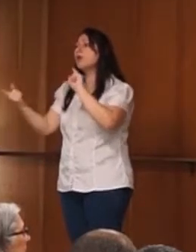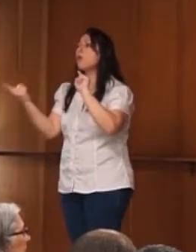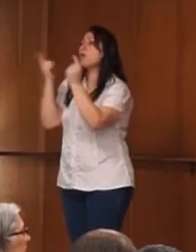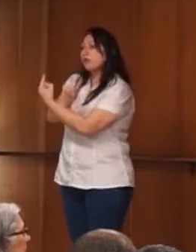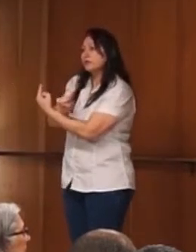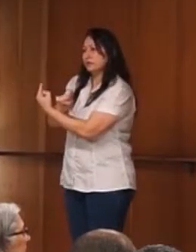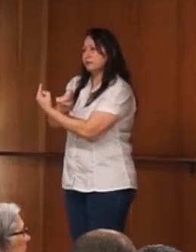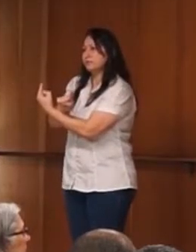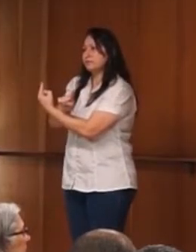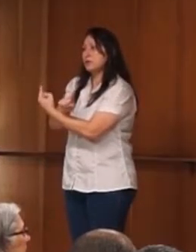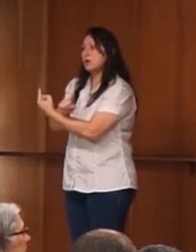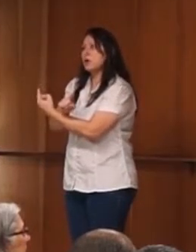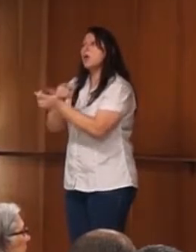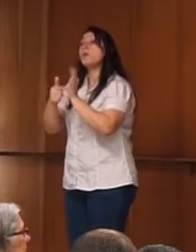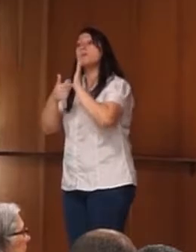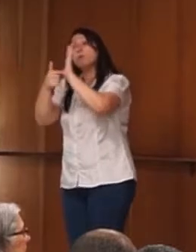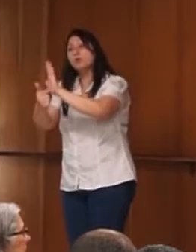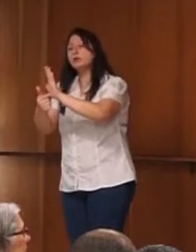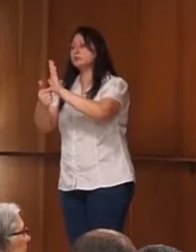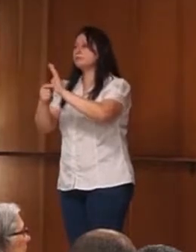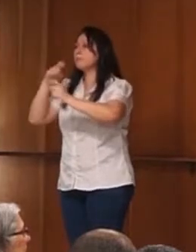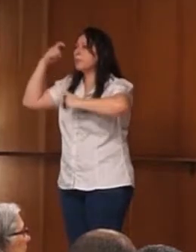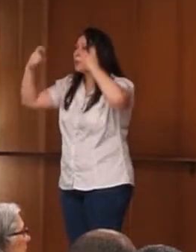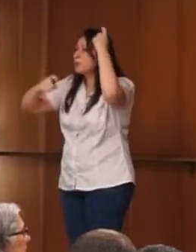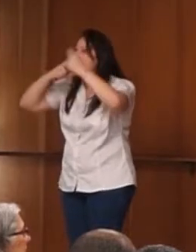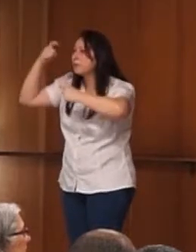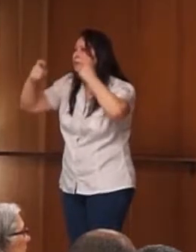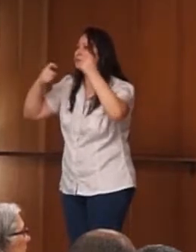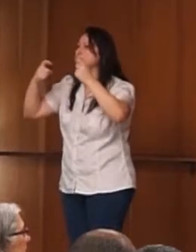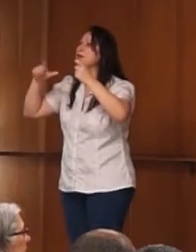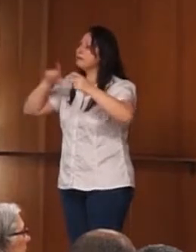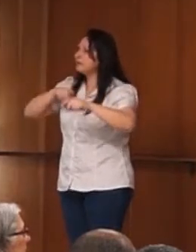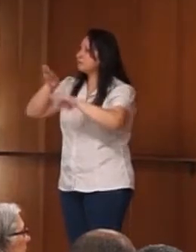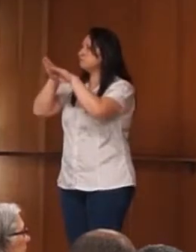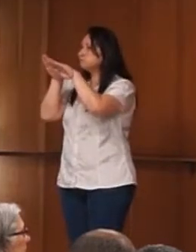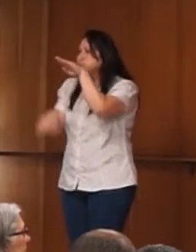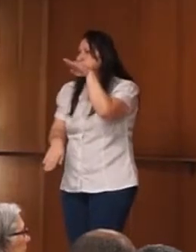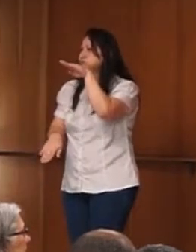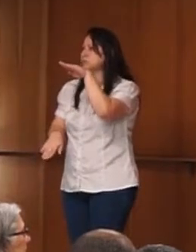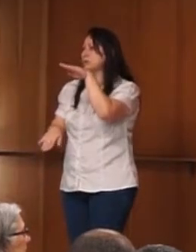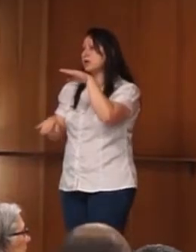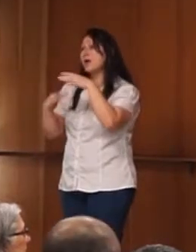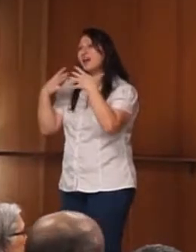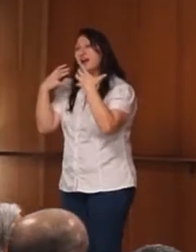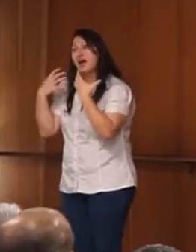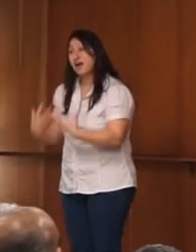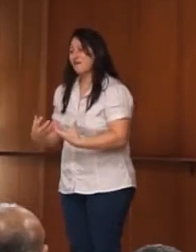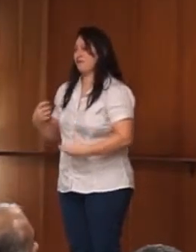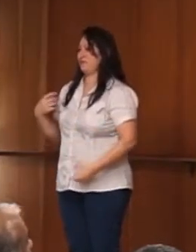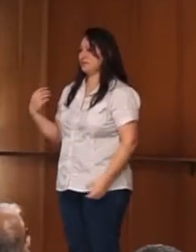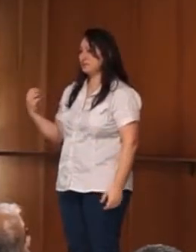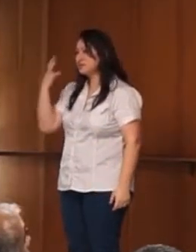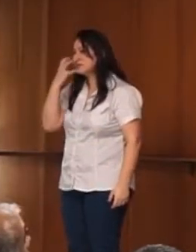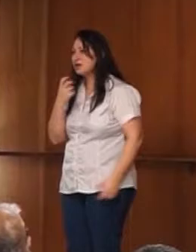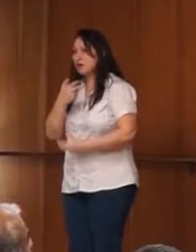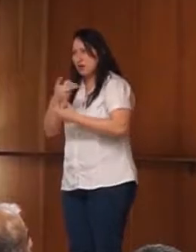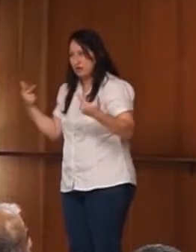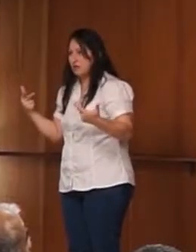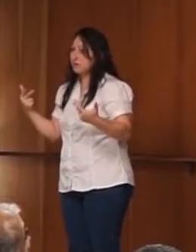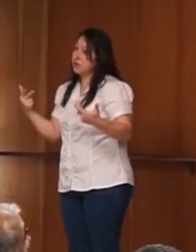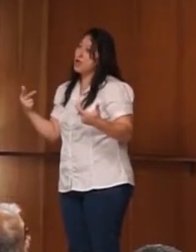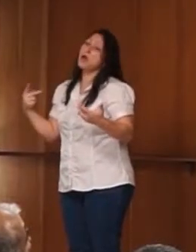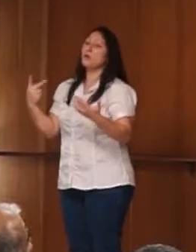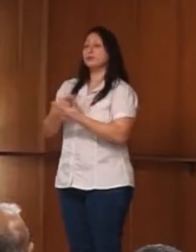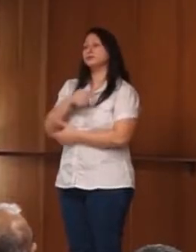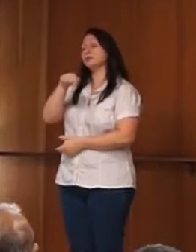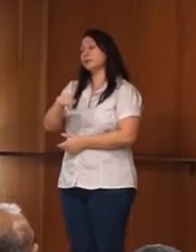É uma demonstração de que existem distorções, graves distorções, do ponto de vista da construção da nossa